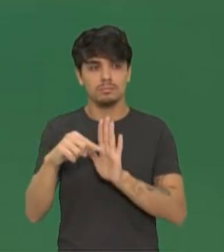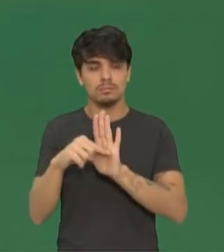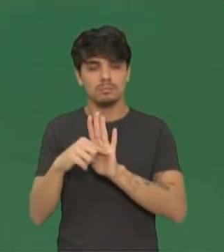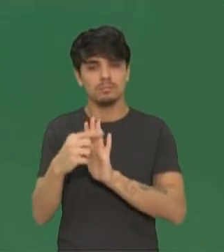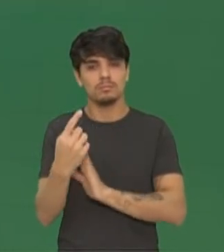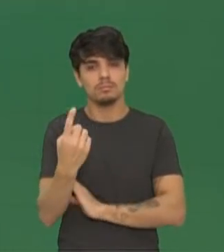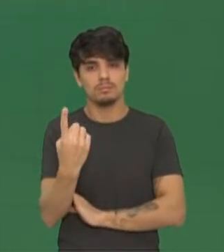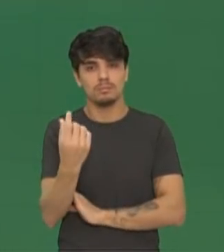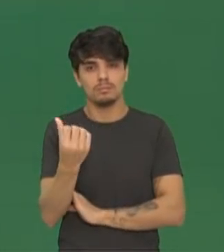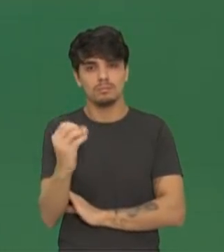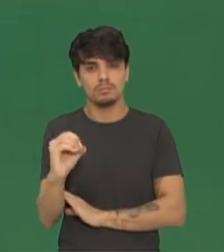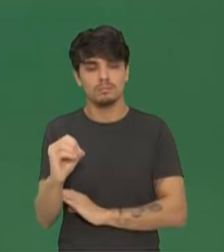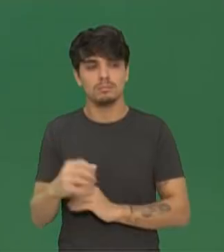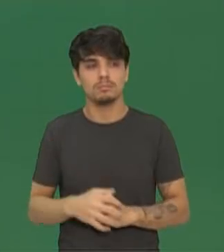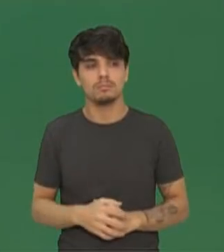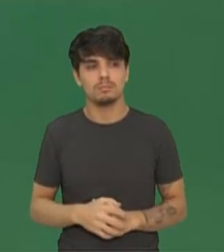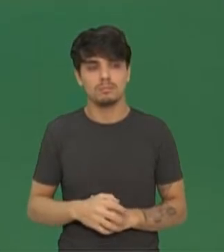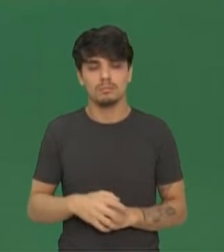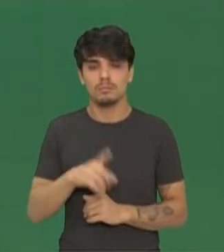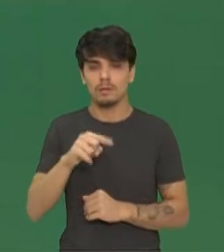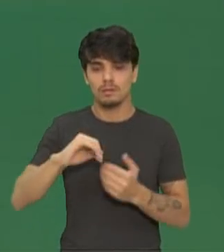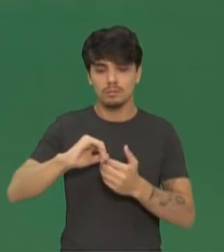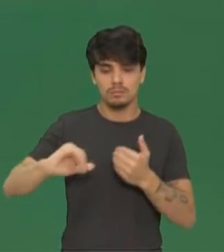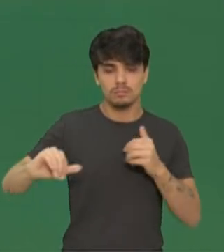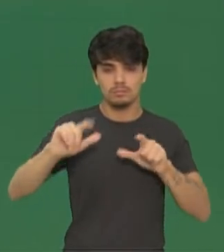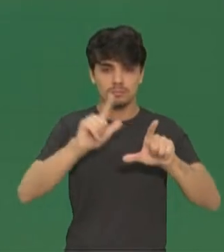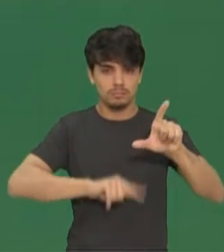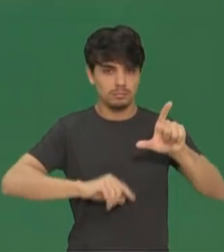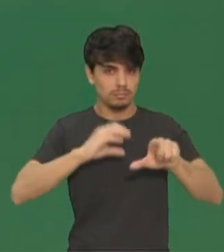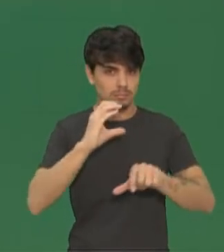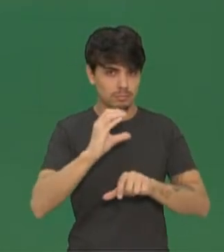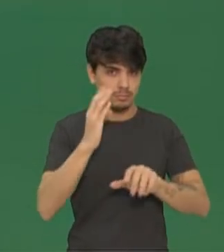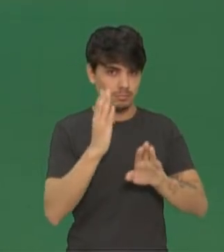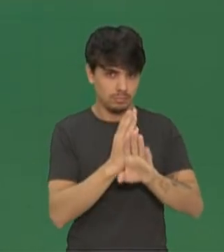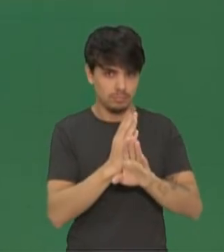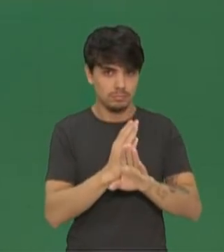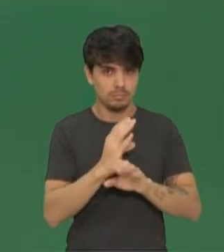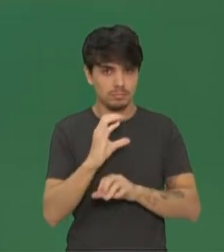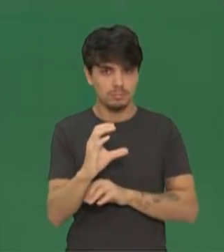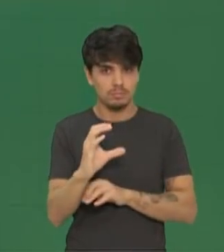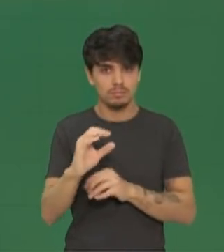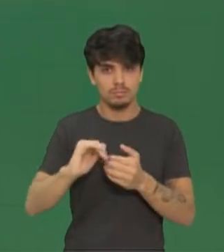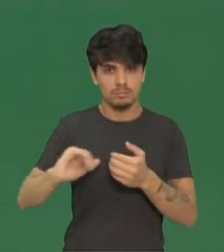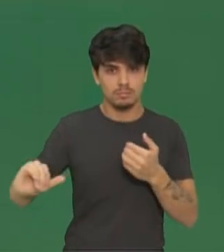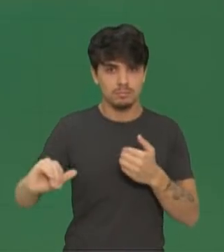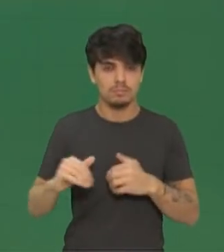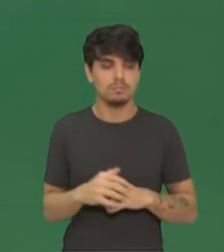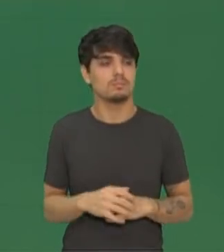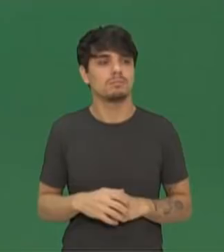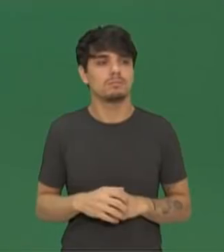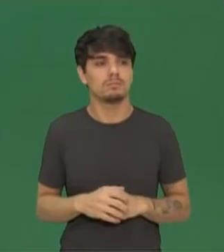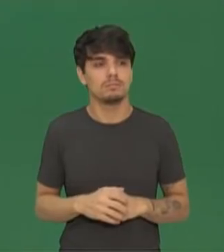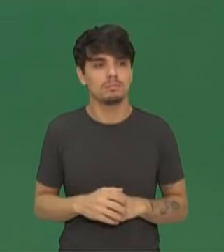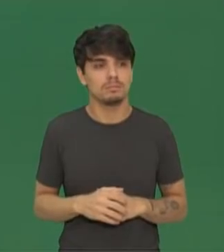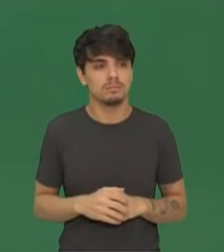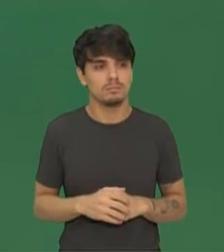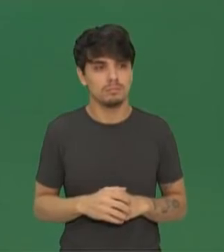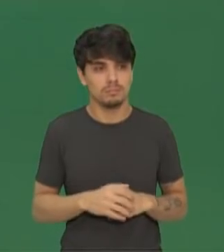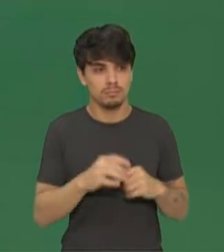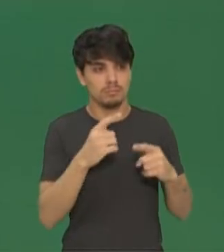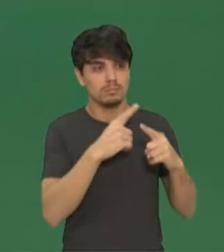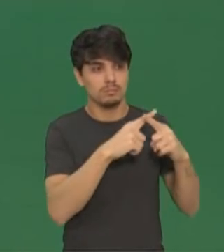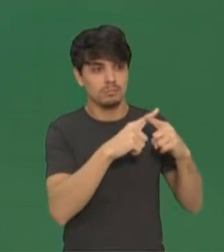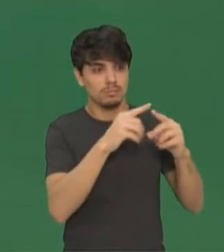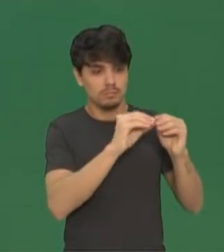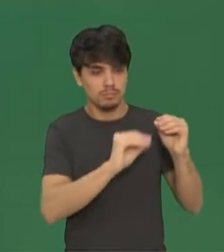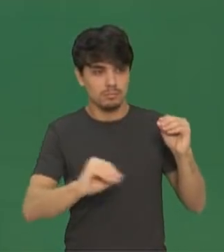Isolar a incógnita C de Celsius. Então, esse 9 está multiplicando, vou passar dividindo. A minha